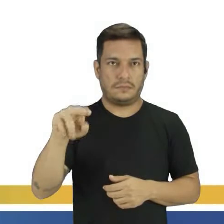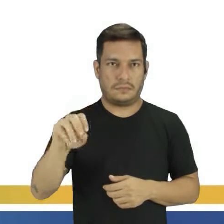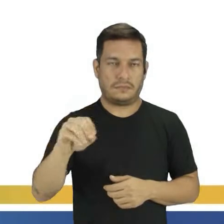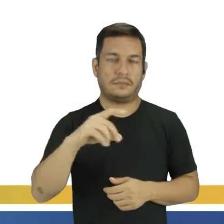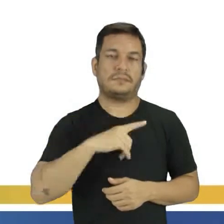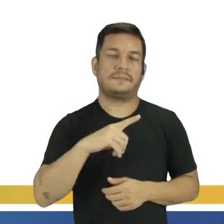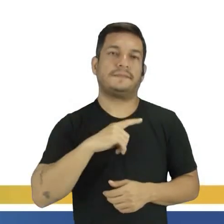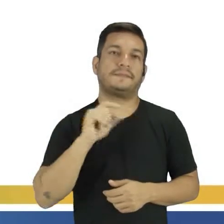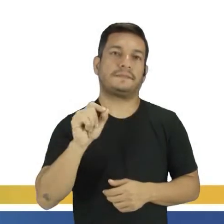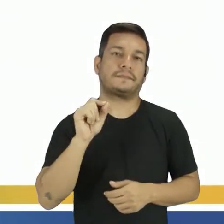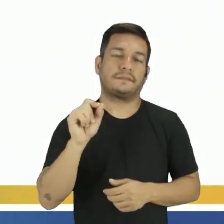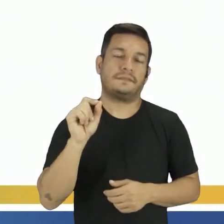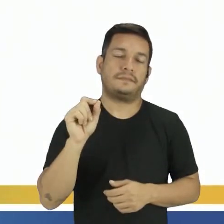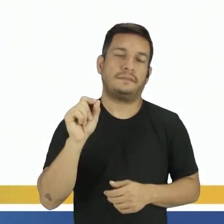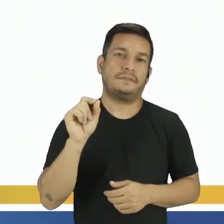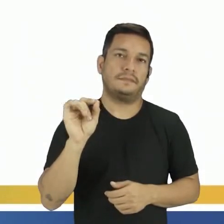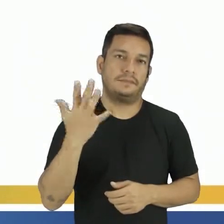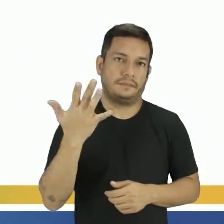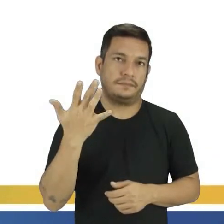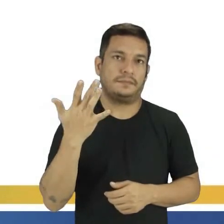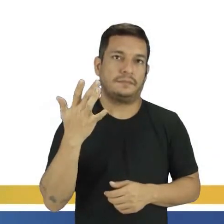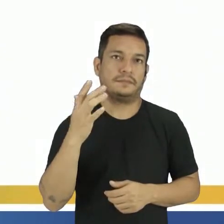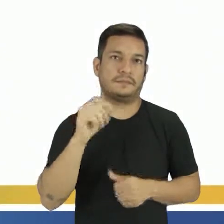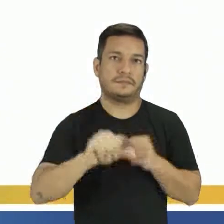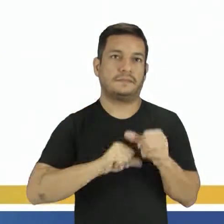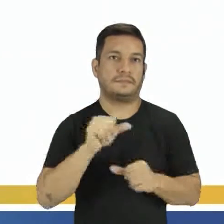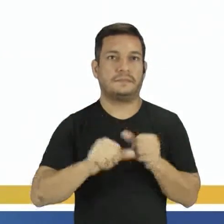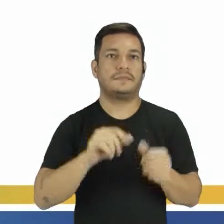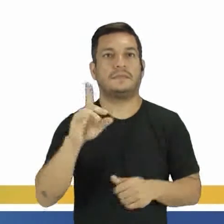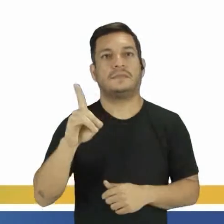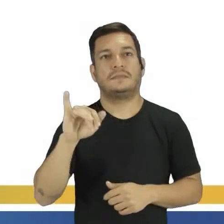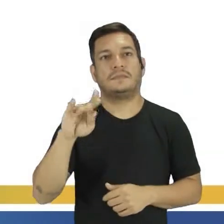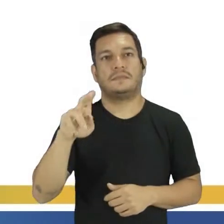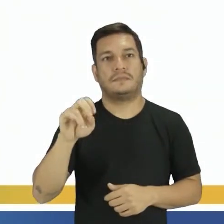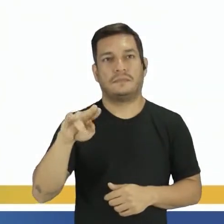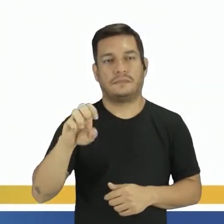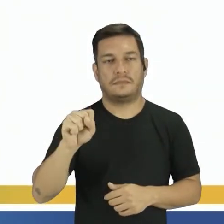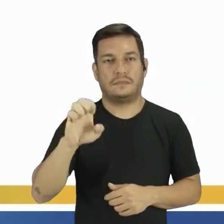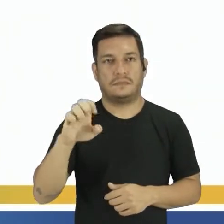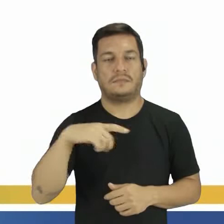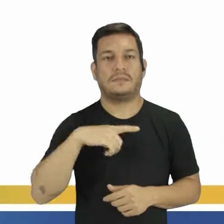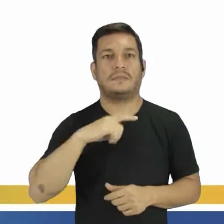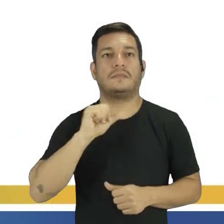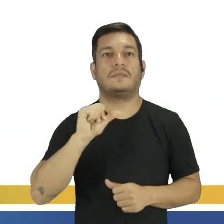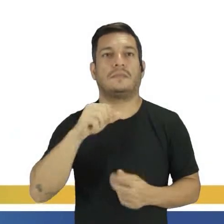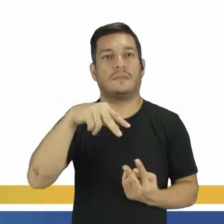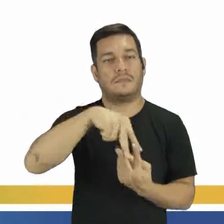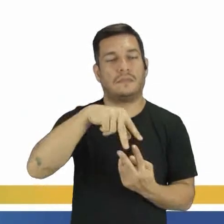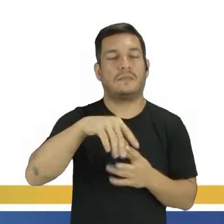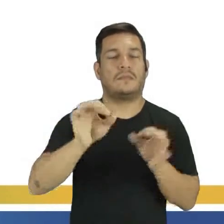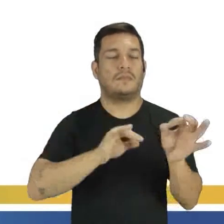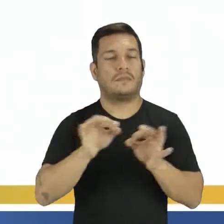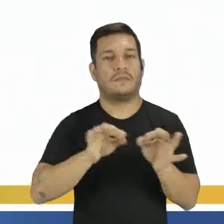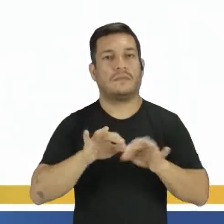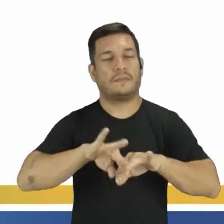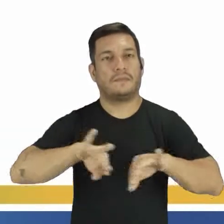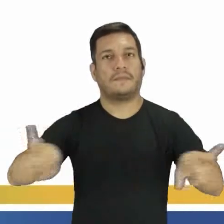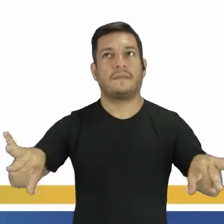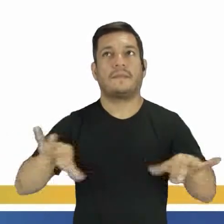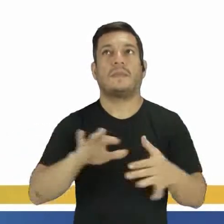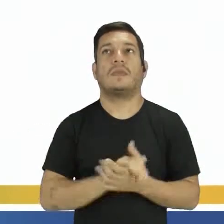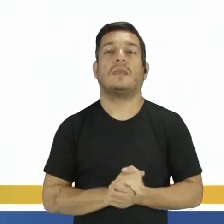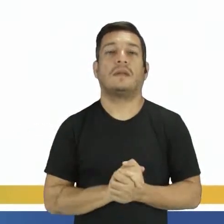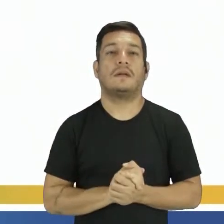né, a ocorrida a permutação. E na diacinese nós já temos os cromossomos organizados para suas